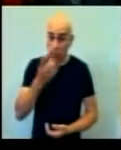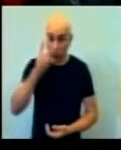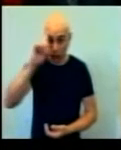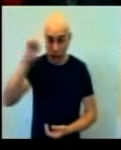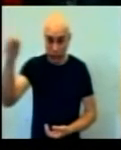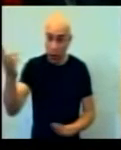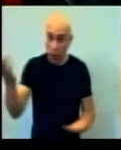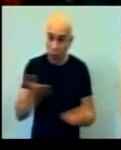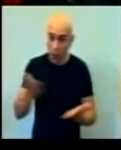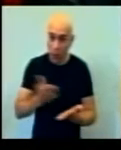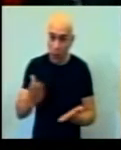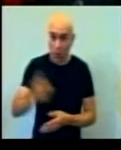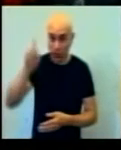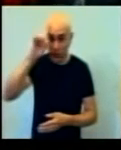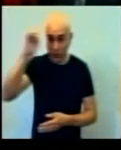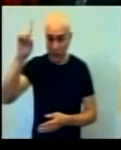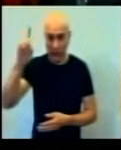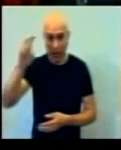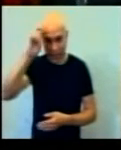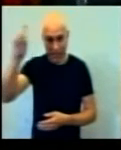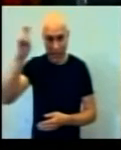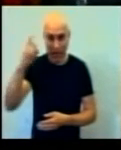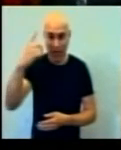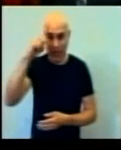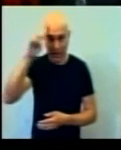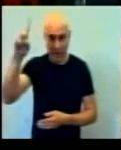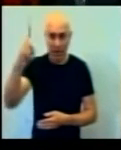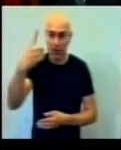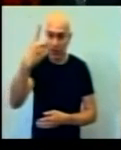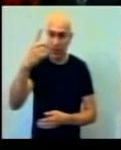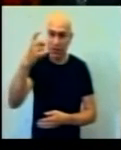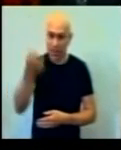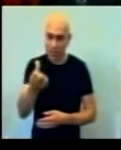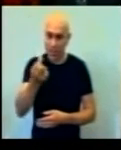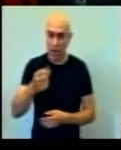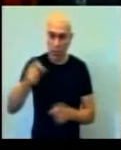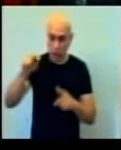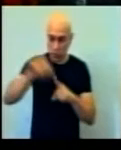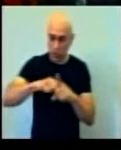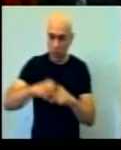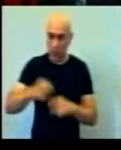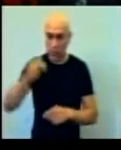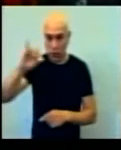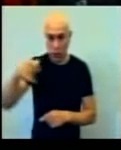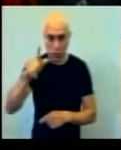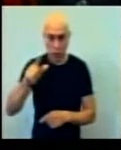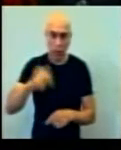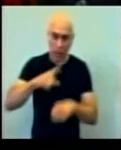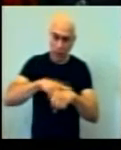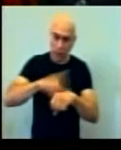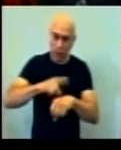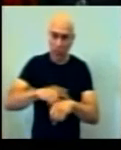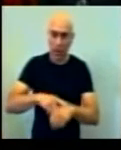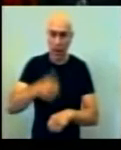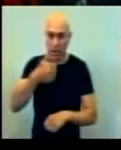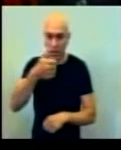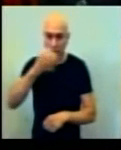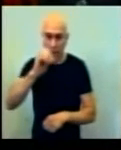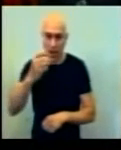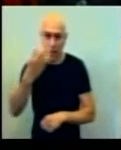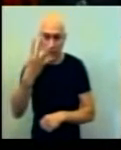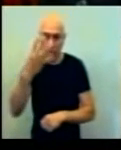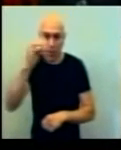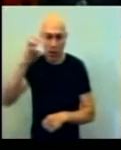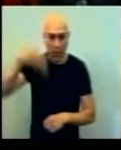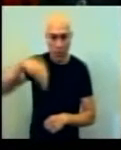Bom dia, hoje é quinta-feira, dia 16 de julho, agora são 10 horas e 43 minutos. Iniciamos